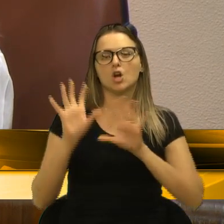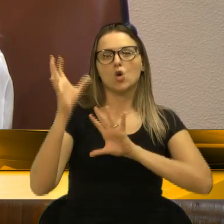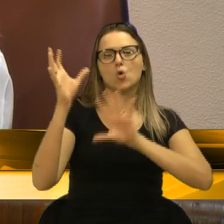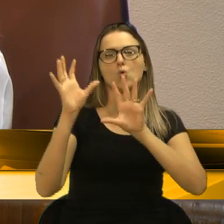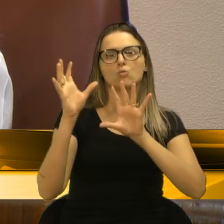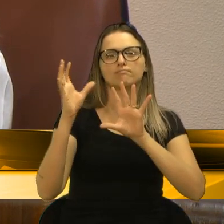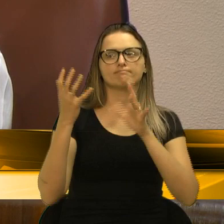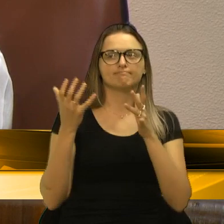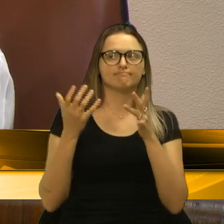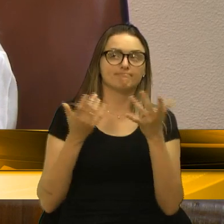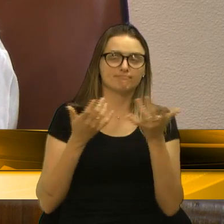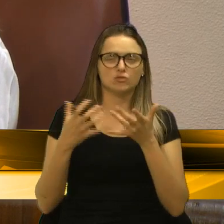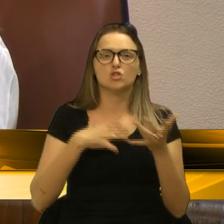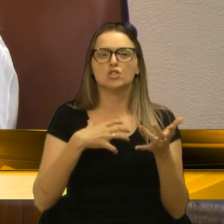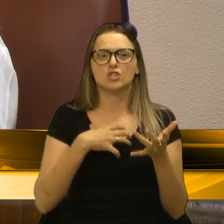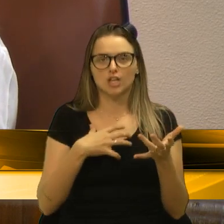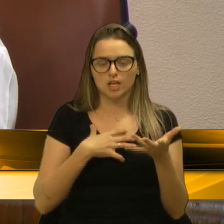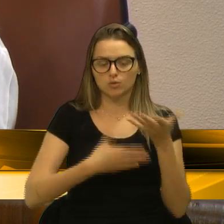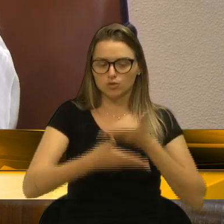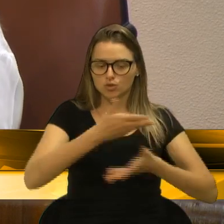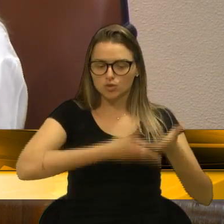compreensão religiosa,